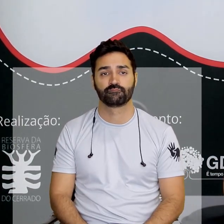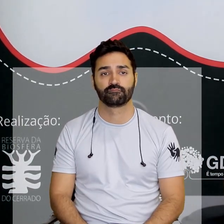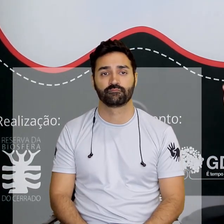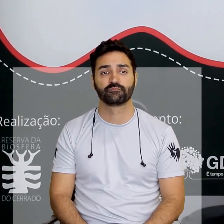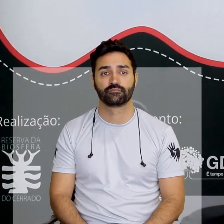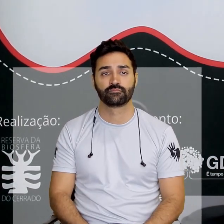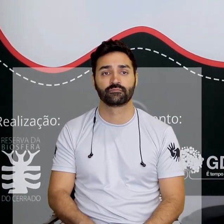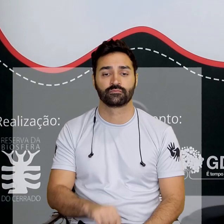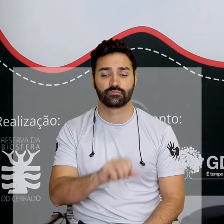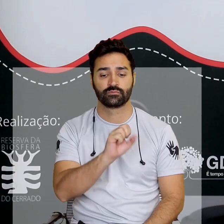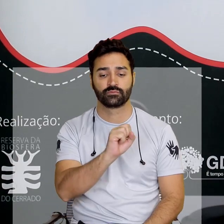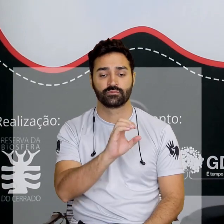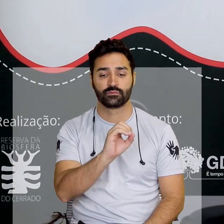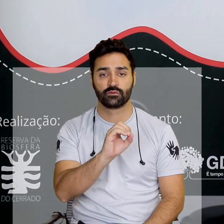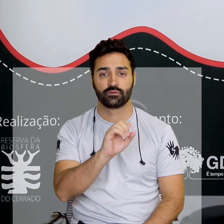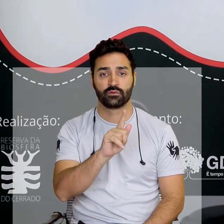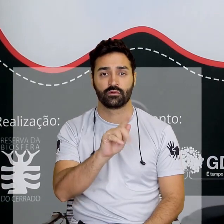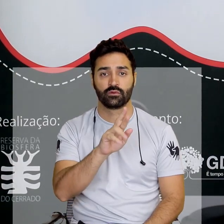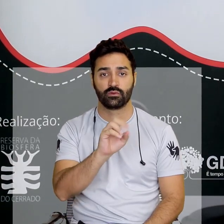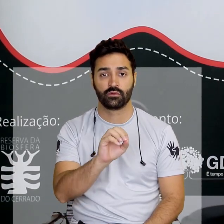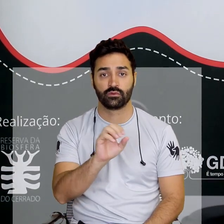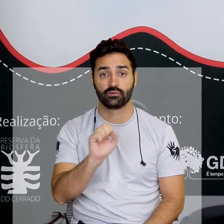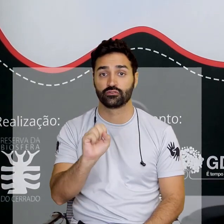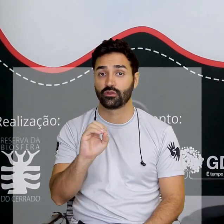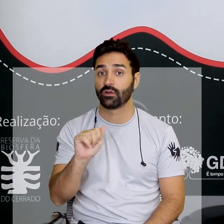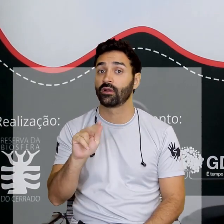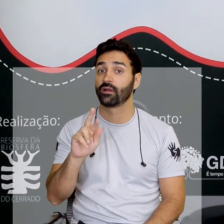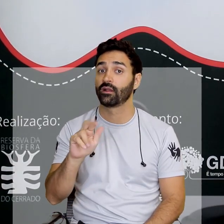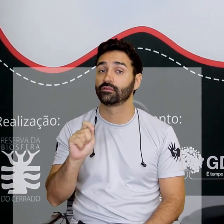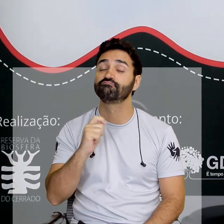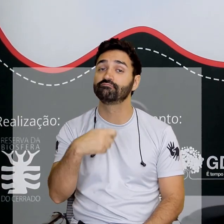sogro e sogra, que eu já mostrei aqui. Qual é?